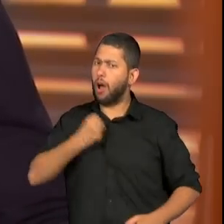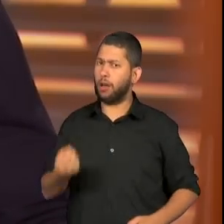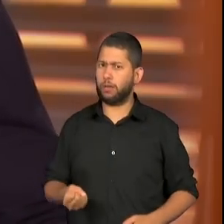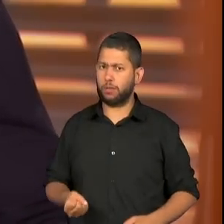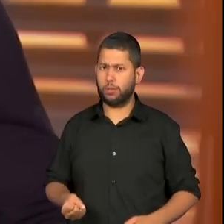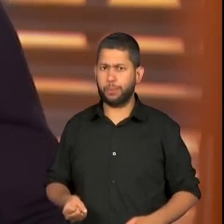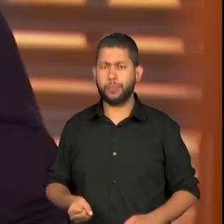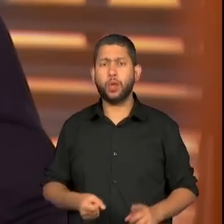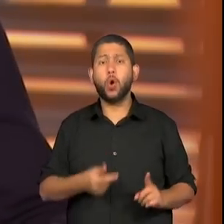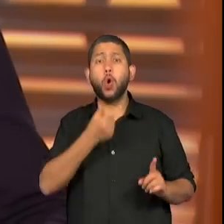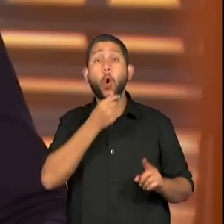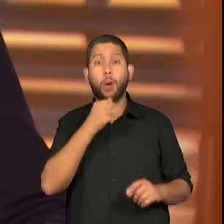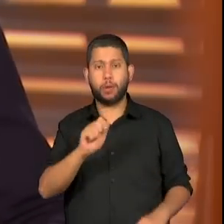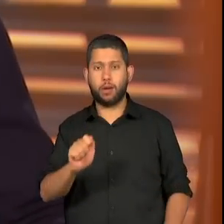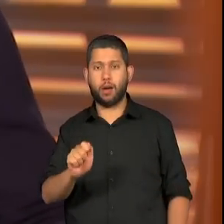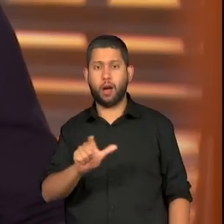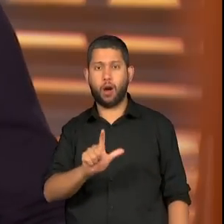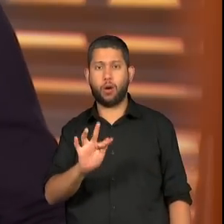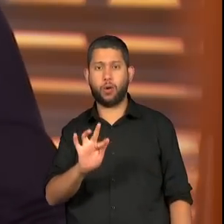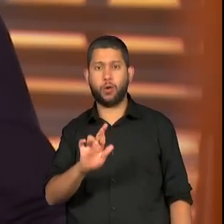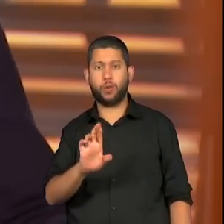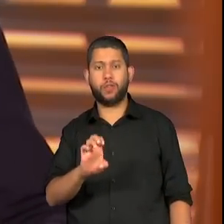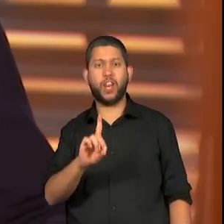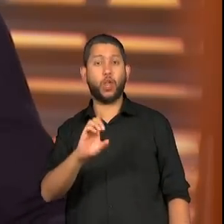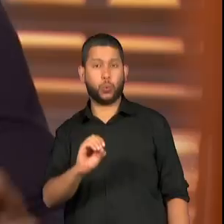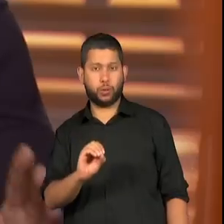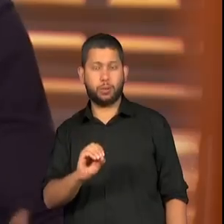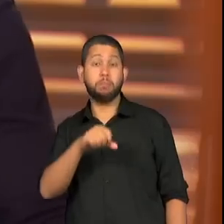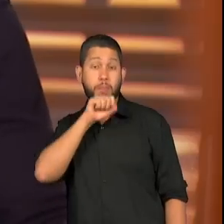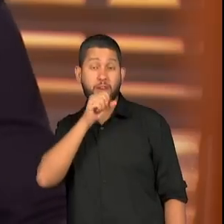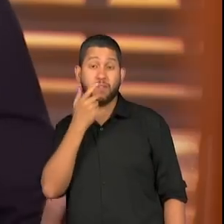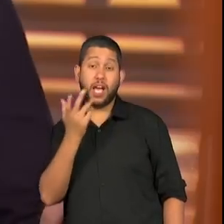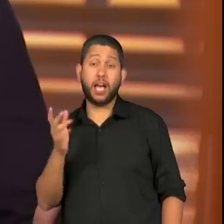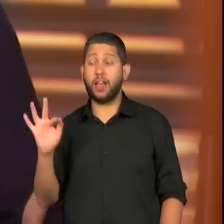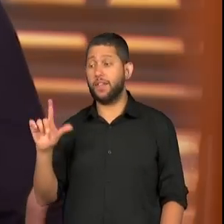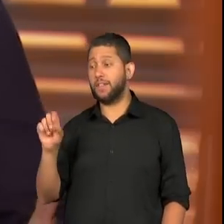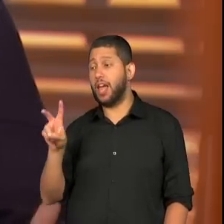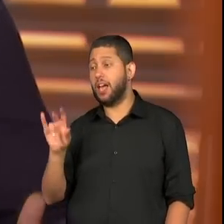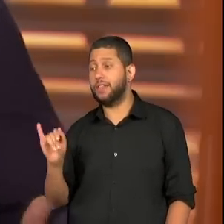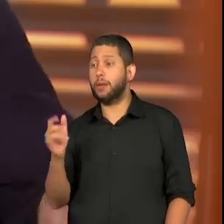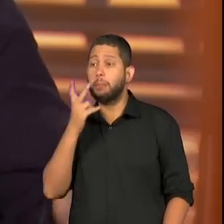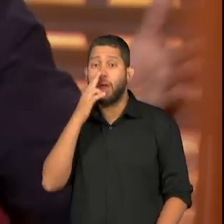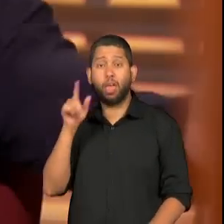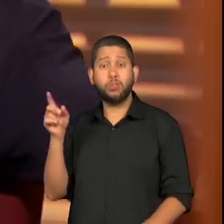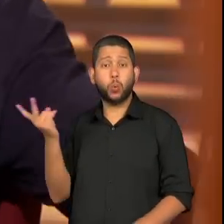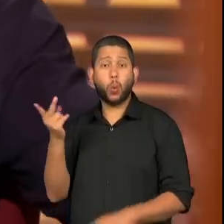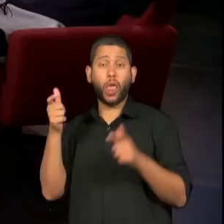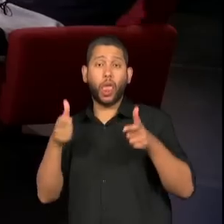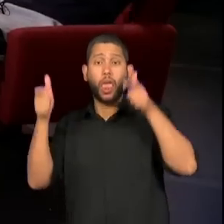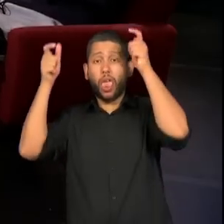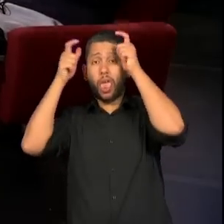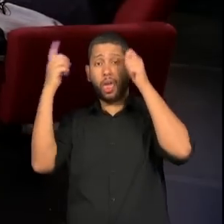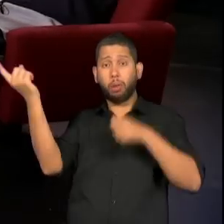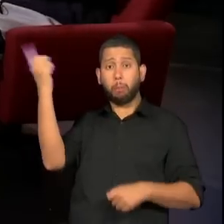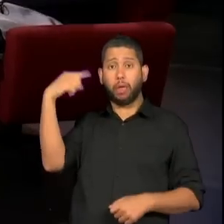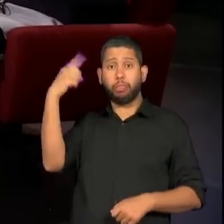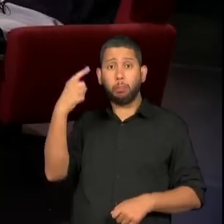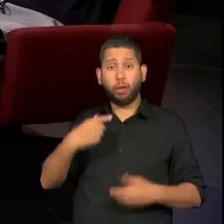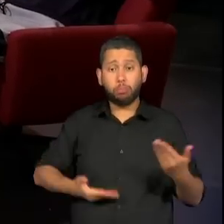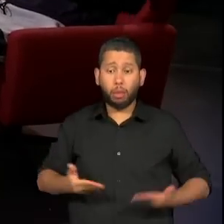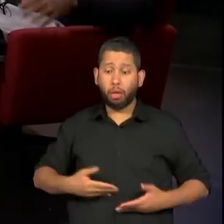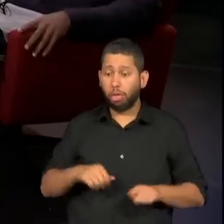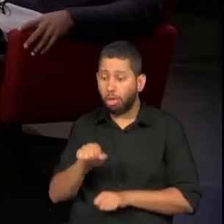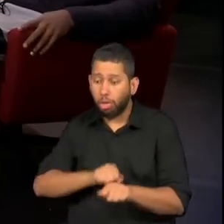do doutor Alfredo em casa. Não, doutor Alfredo, a Flávia, sabe, como se fosse rei e rainha. Não, rei e rainha é a gente aqui,